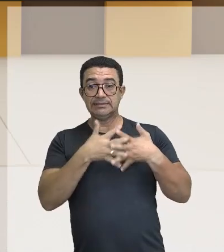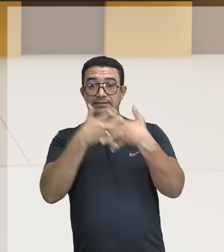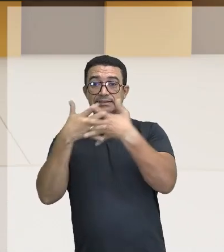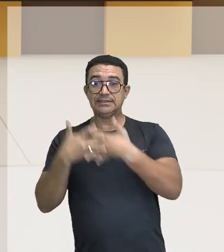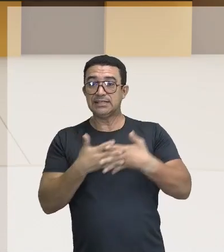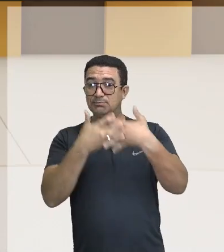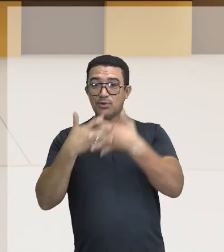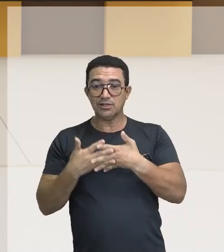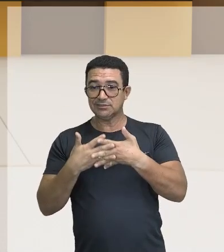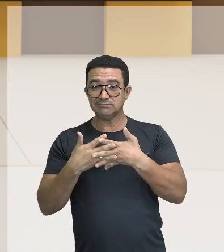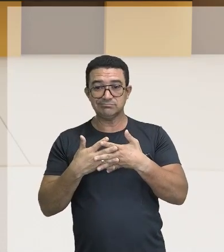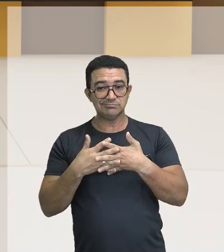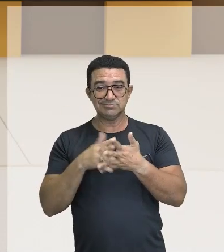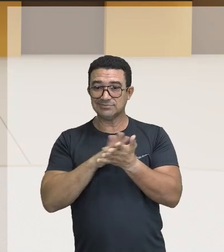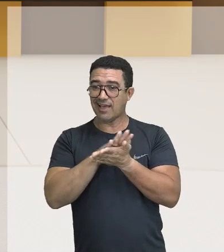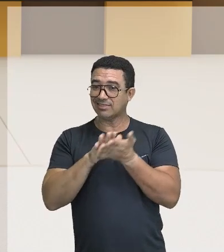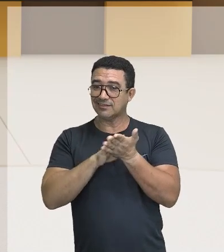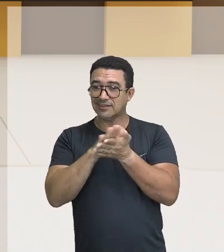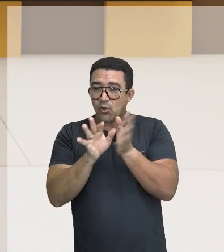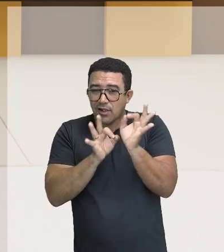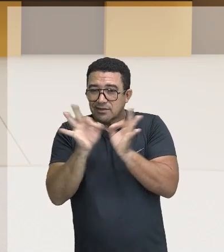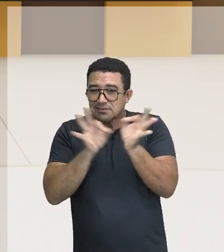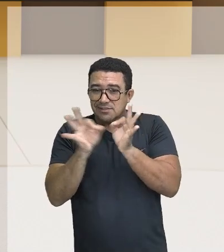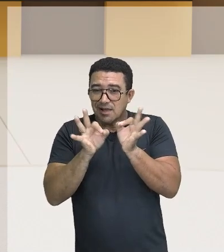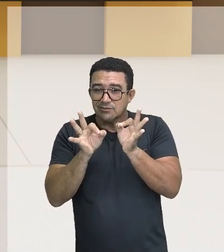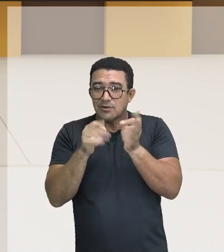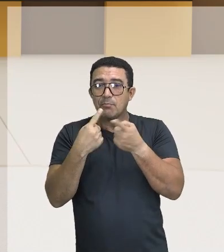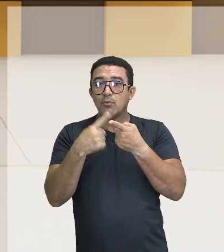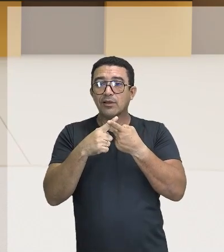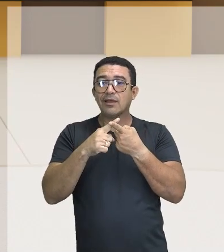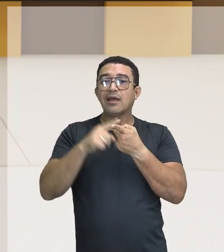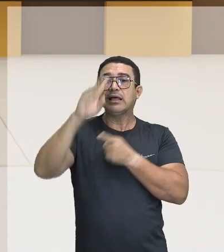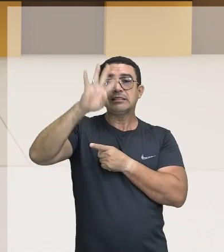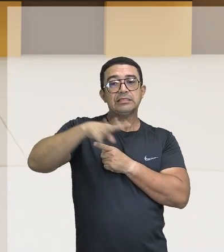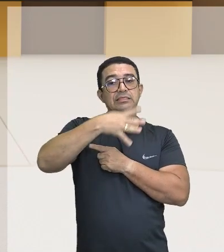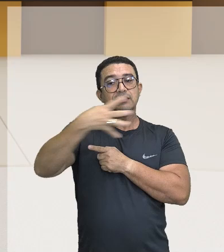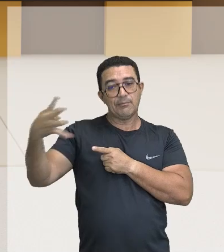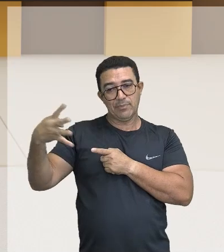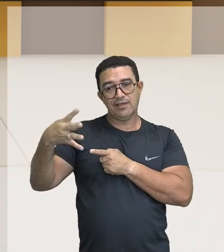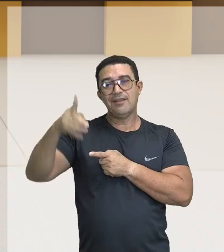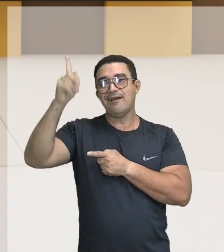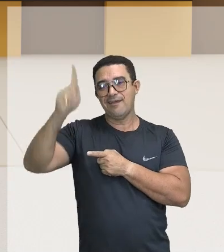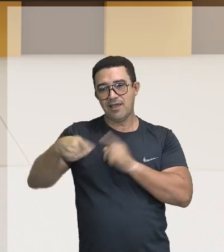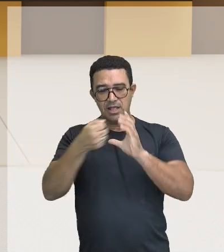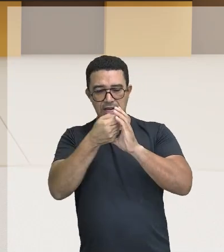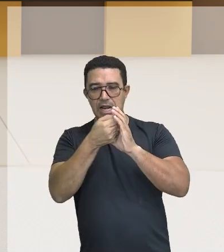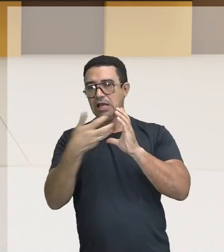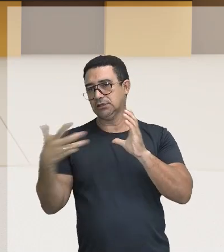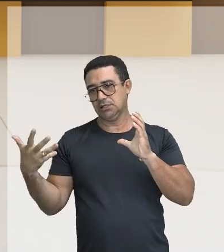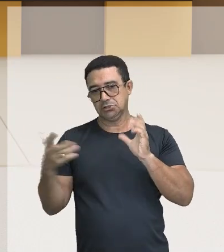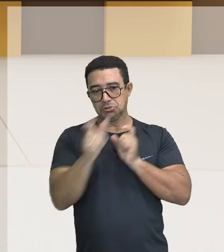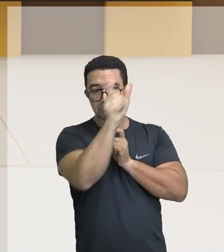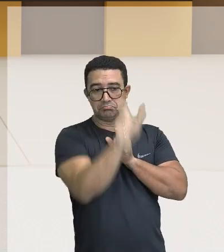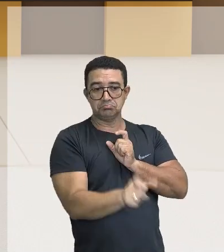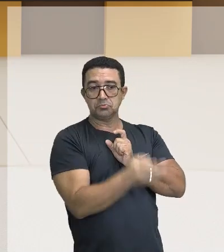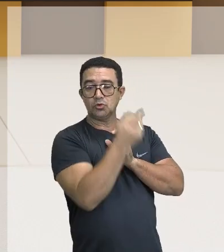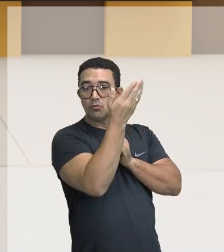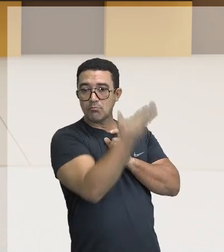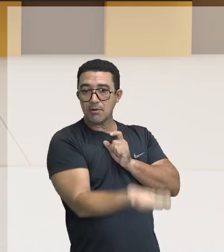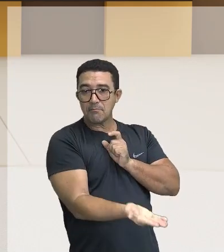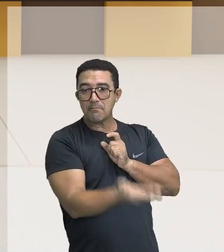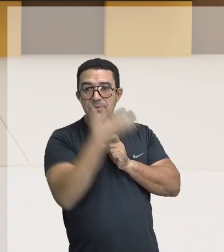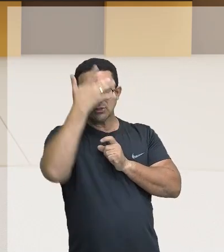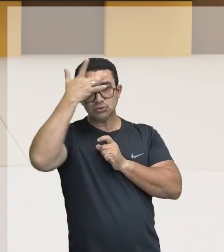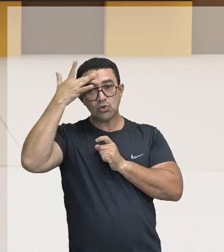está organizado. Por quê? Porque a tabela está seguindo a característica de determinada pessoa. Então,